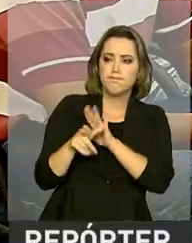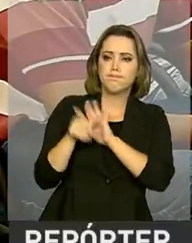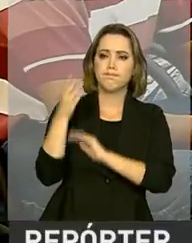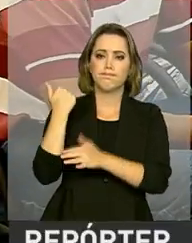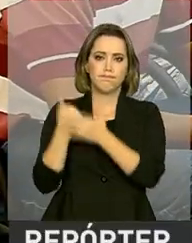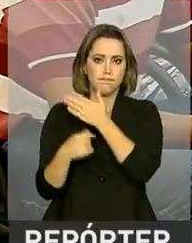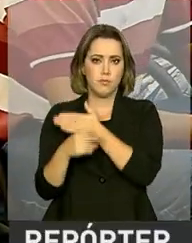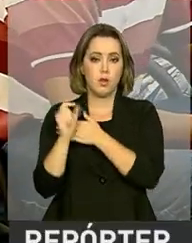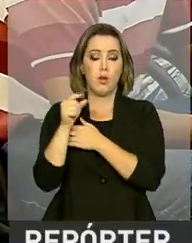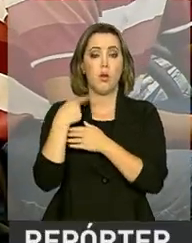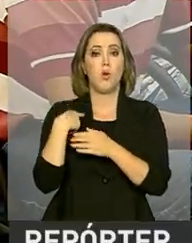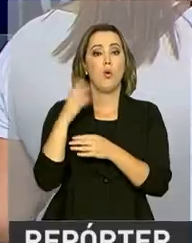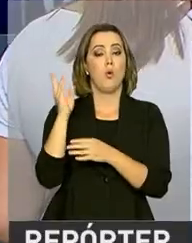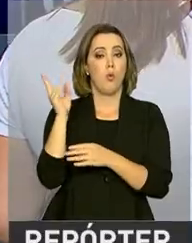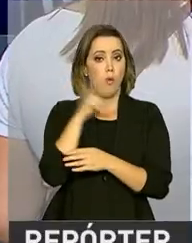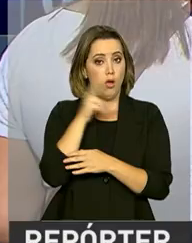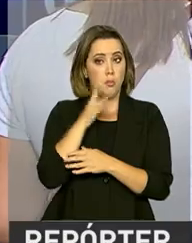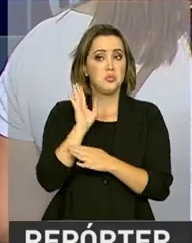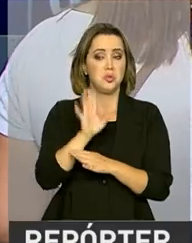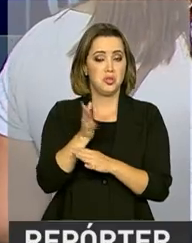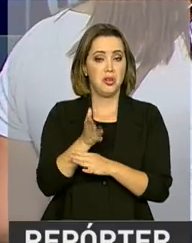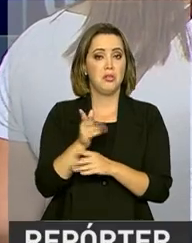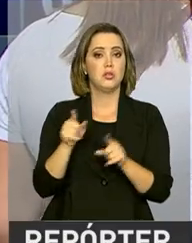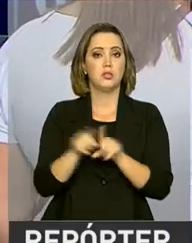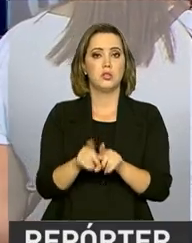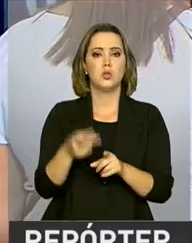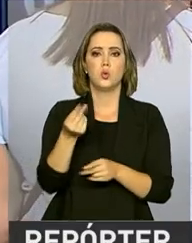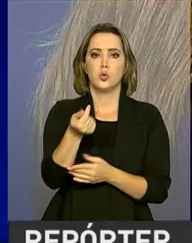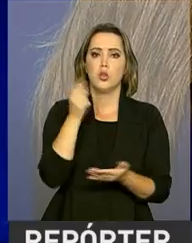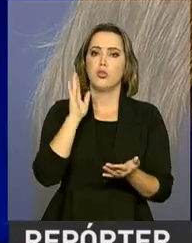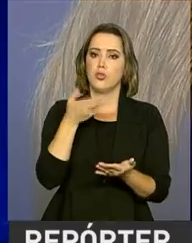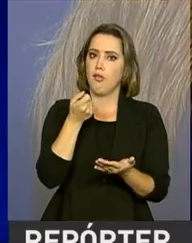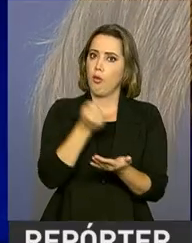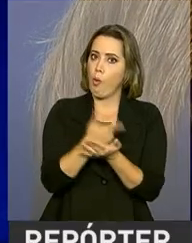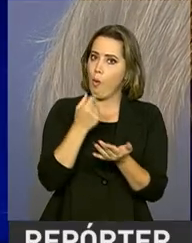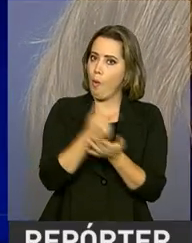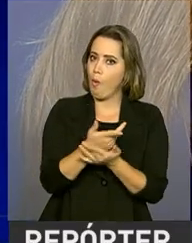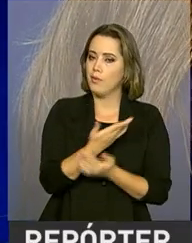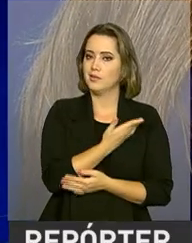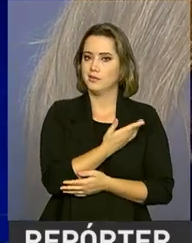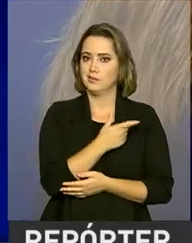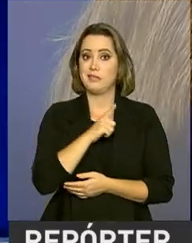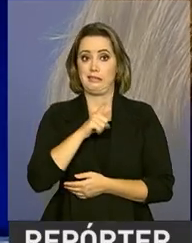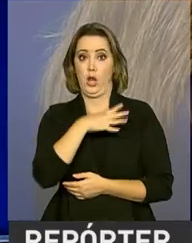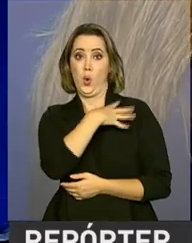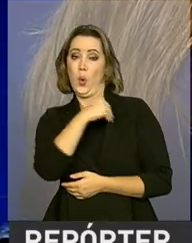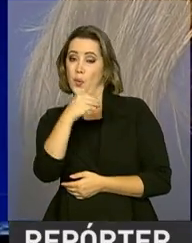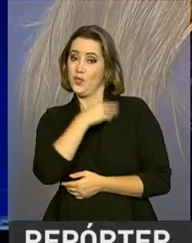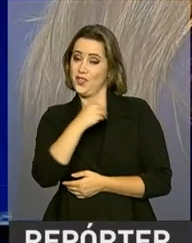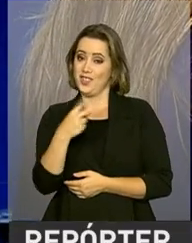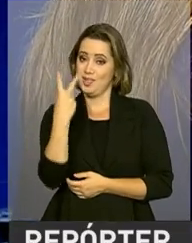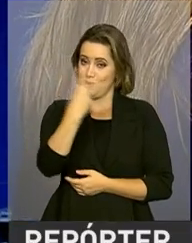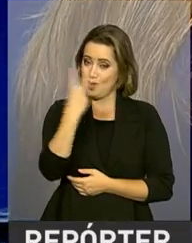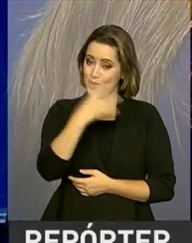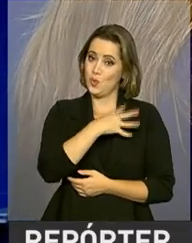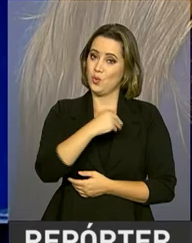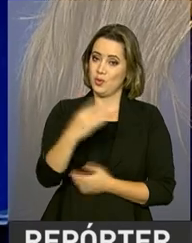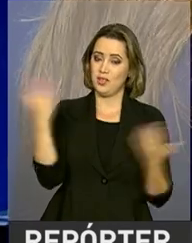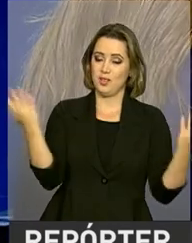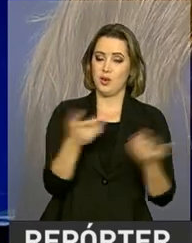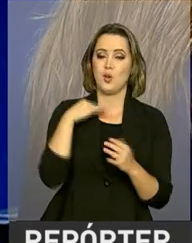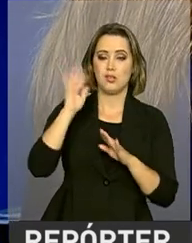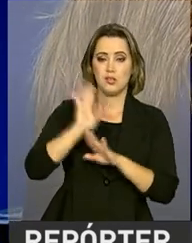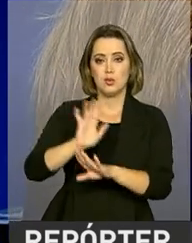atendimento foi rápido e dinheiro já tem destino certo fazendo um mini um filho e agora não o segundo mas ajuda também